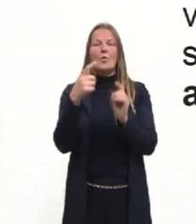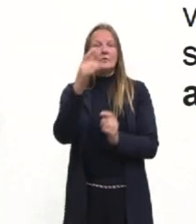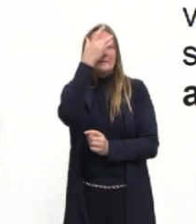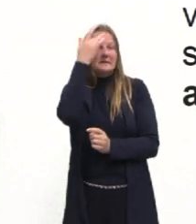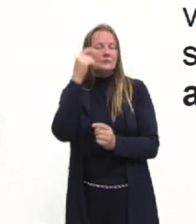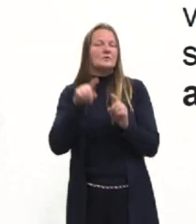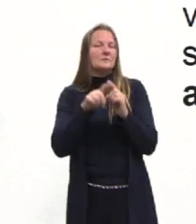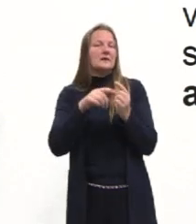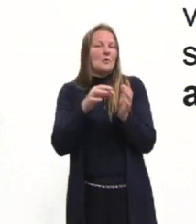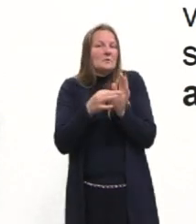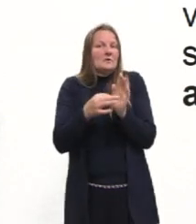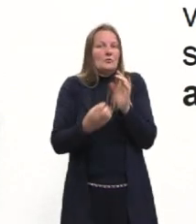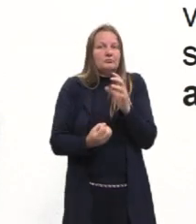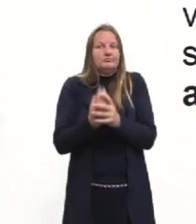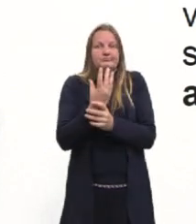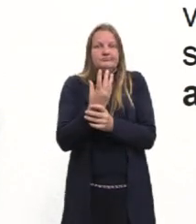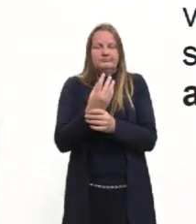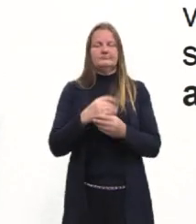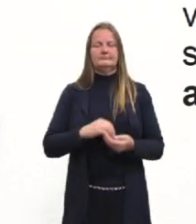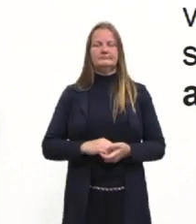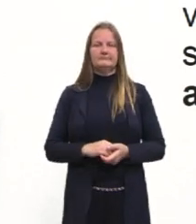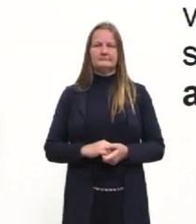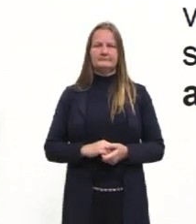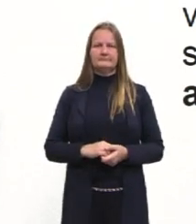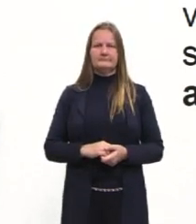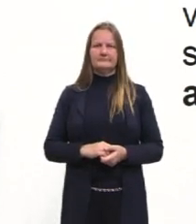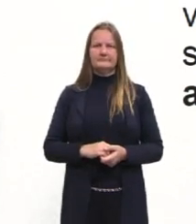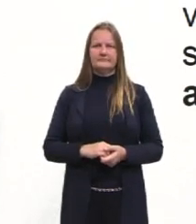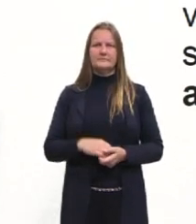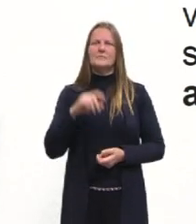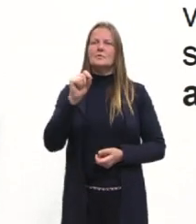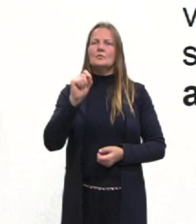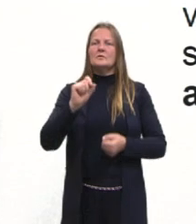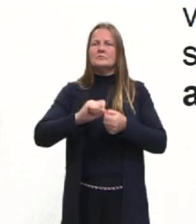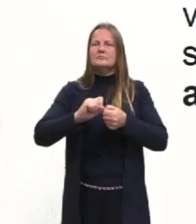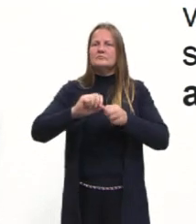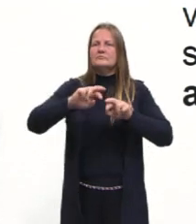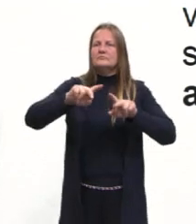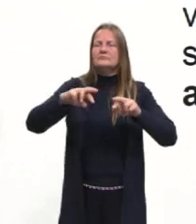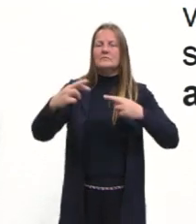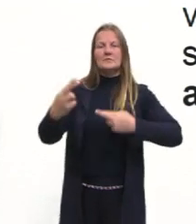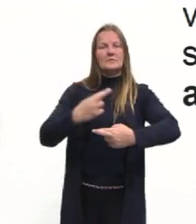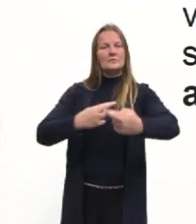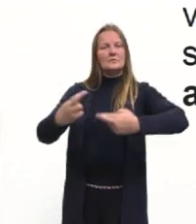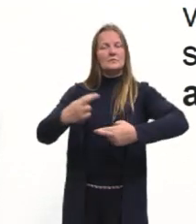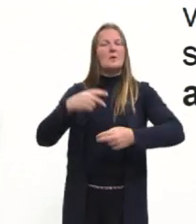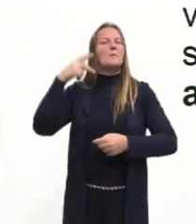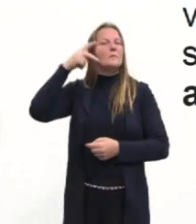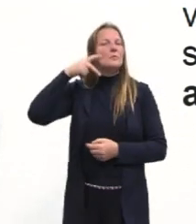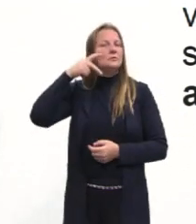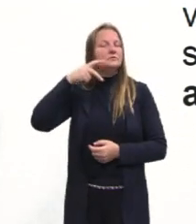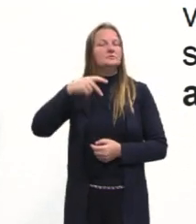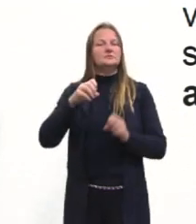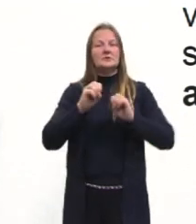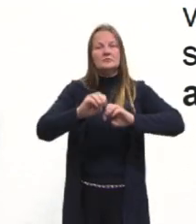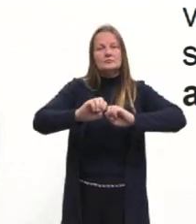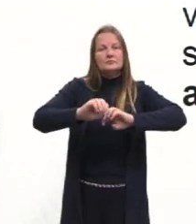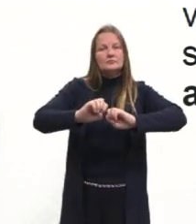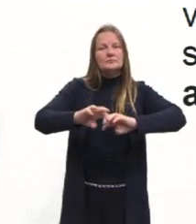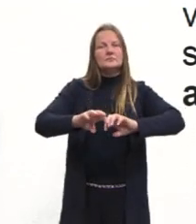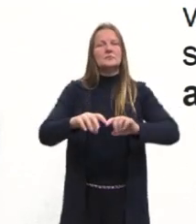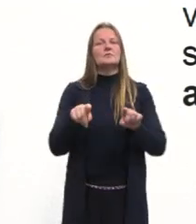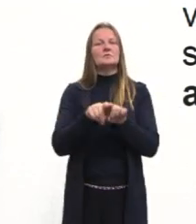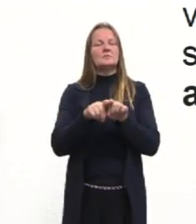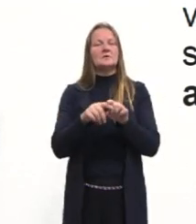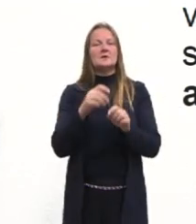se posicionem a respeito de questões importantes, que vão desde aquelas relacionadas à política, à educação,